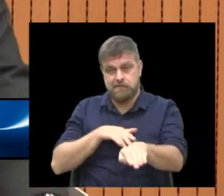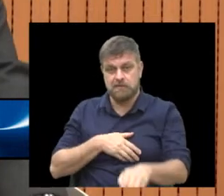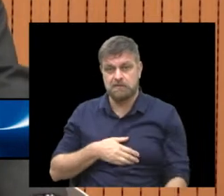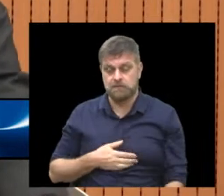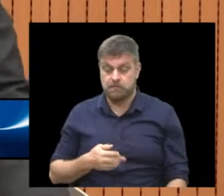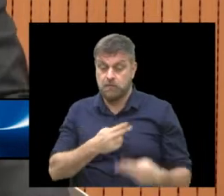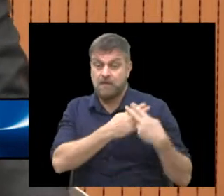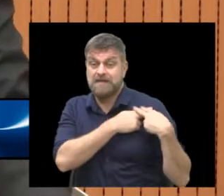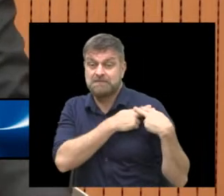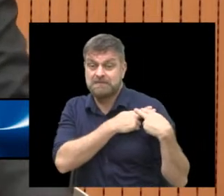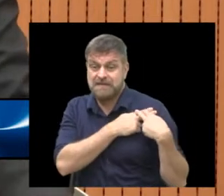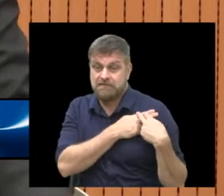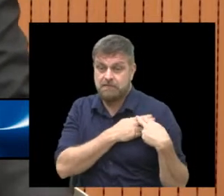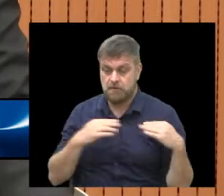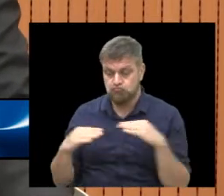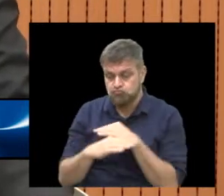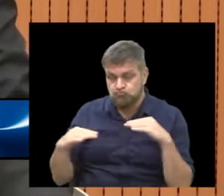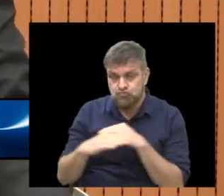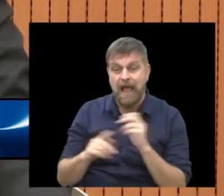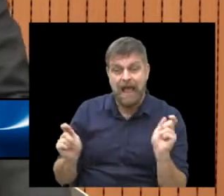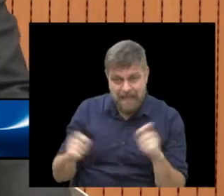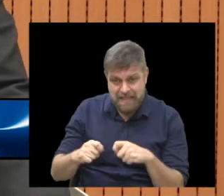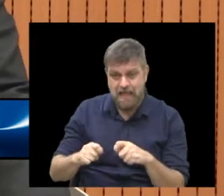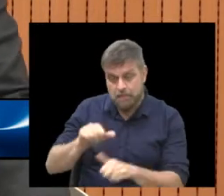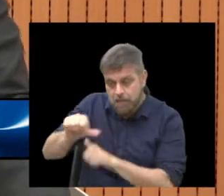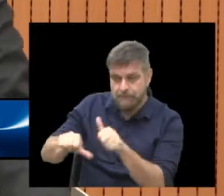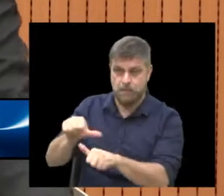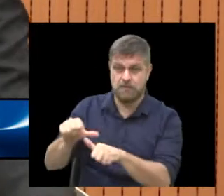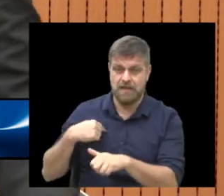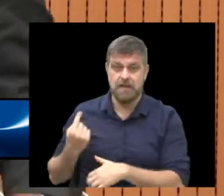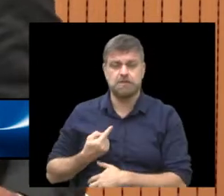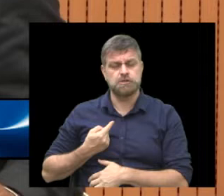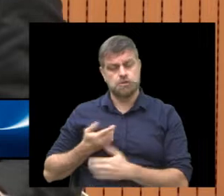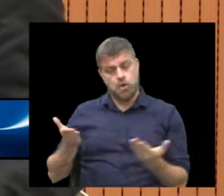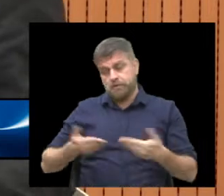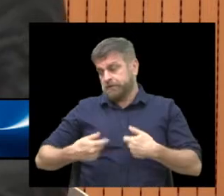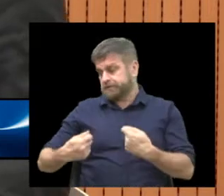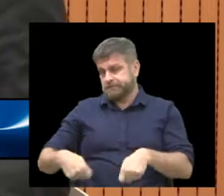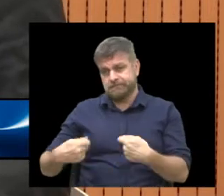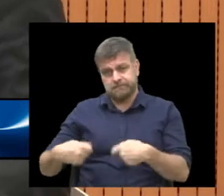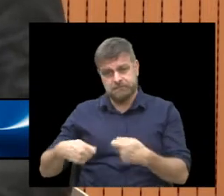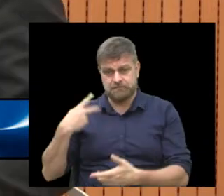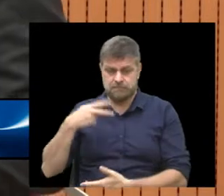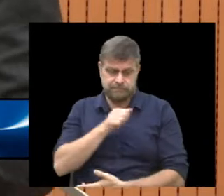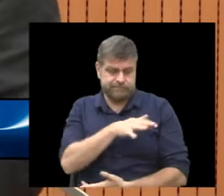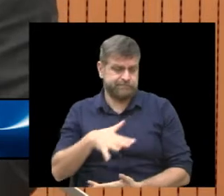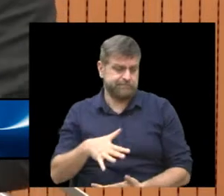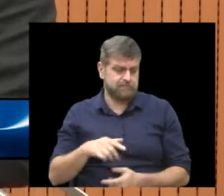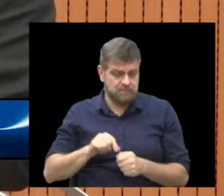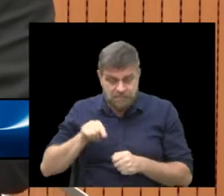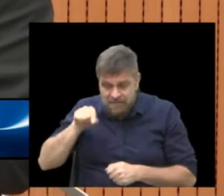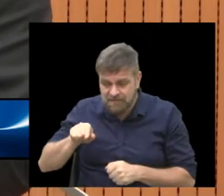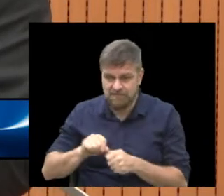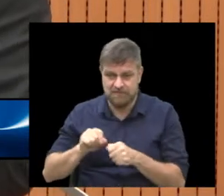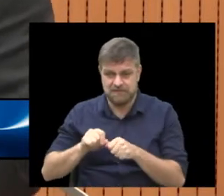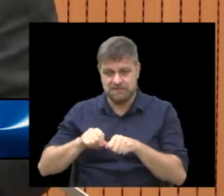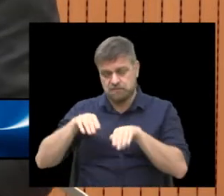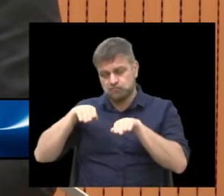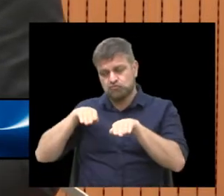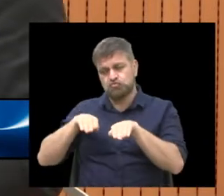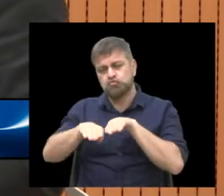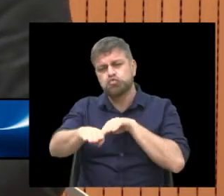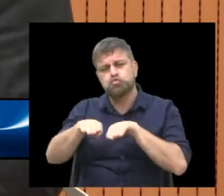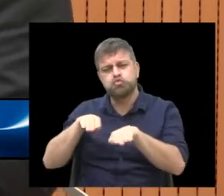trânsito pode modificar essa questão, né? E hoje nós temos necessidade, vereador Sidão, de fazer o